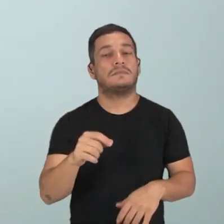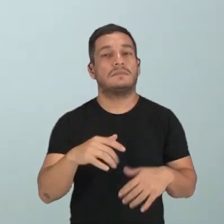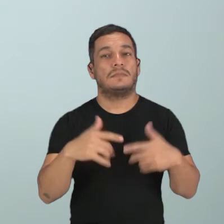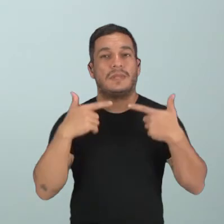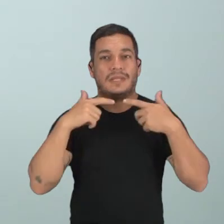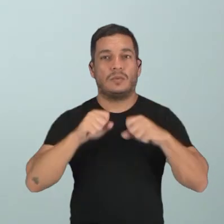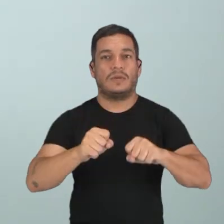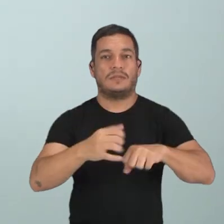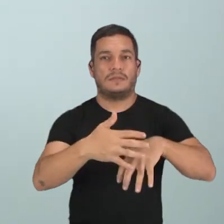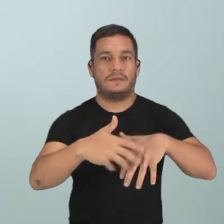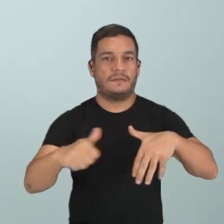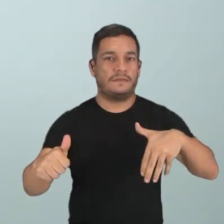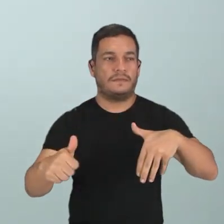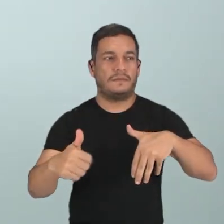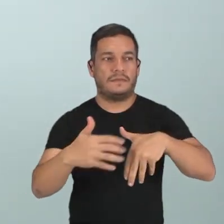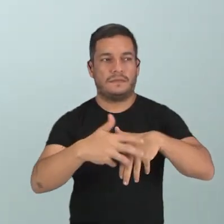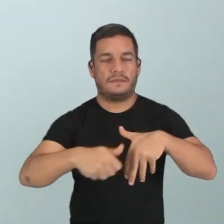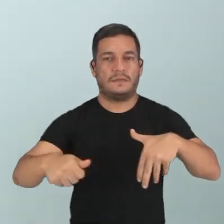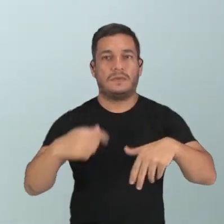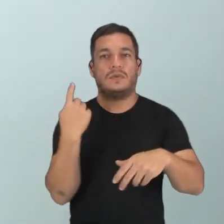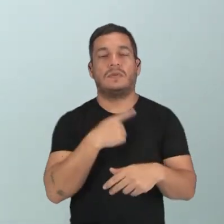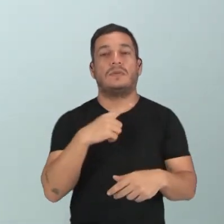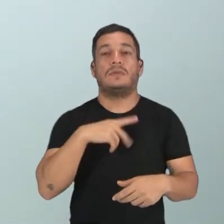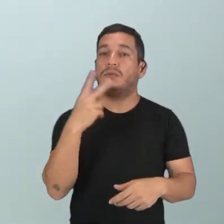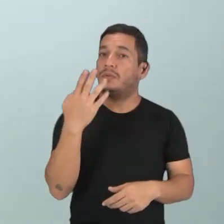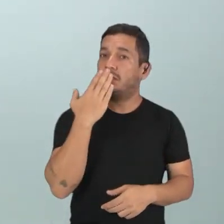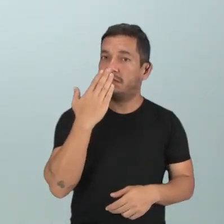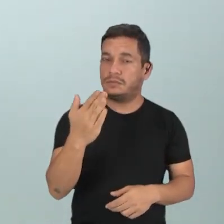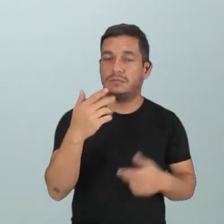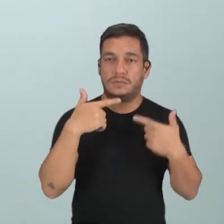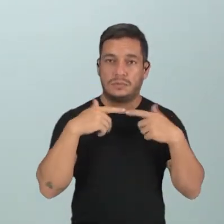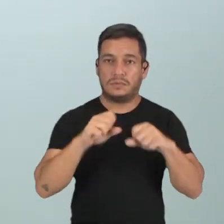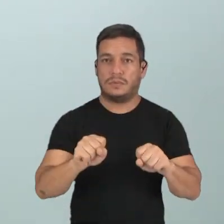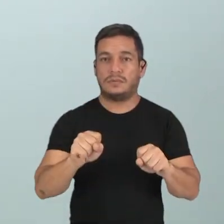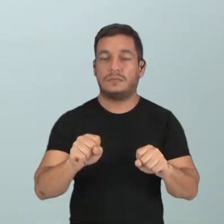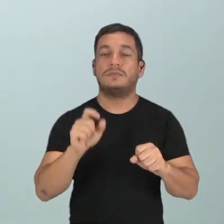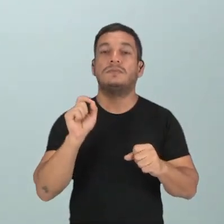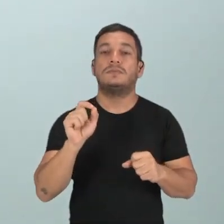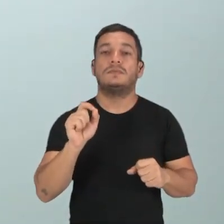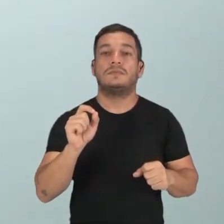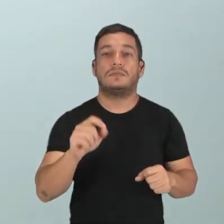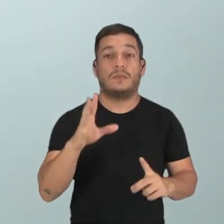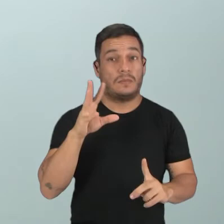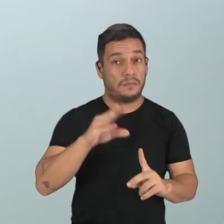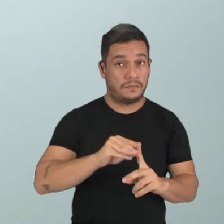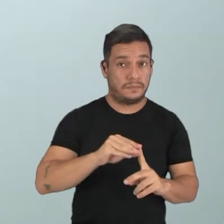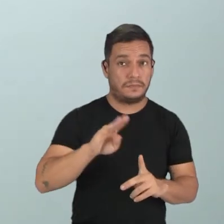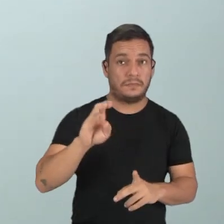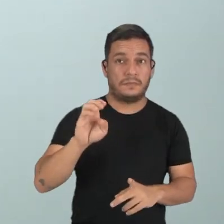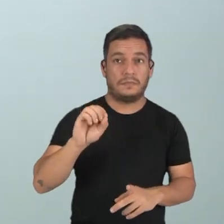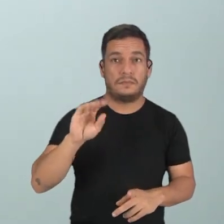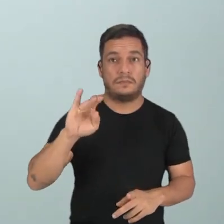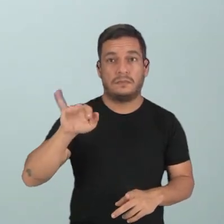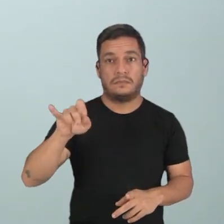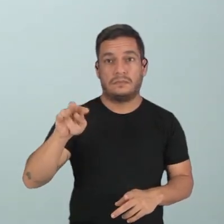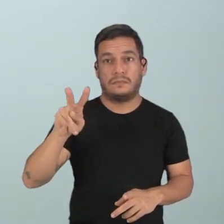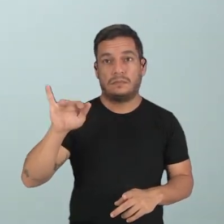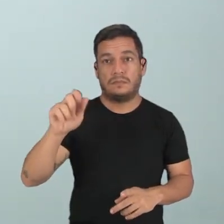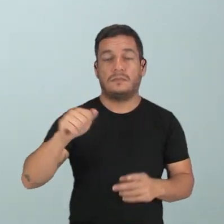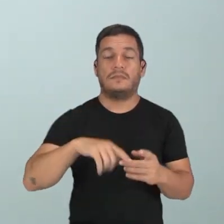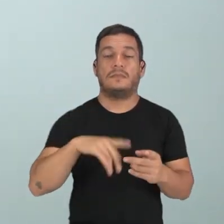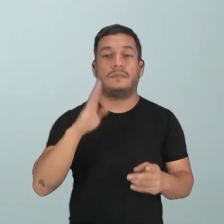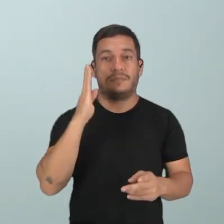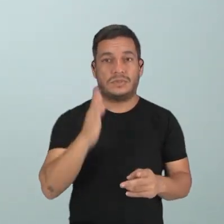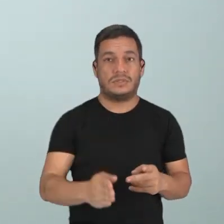é linguagem figurada nós temos pelo menos dois tipos de linguagem aquela linguagem a linguagem objetiva mais direta